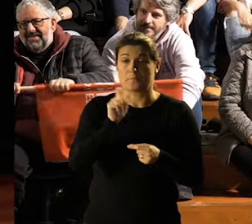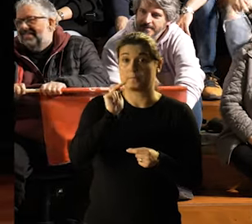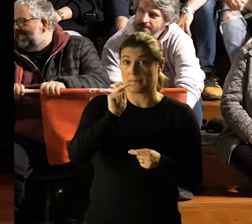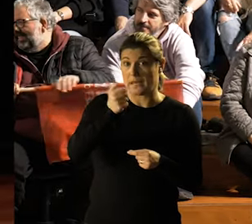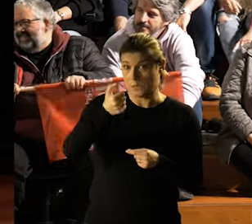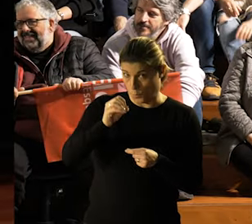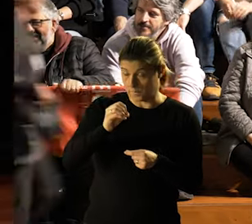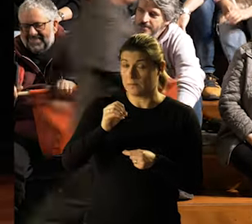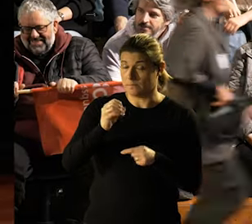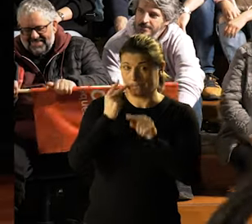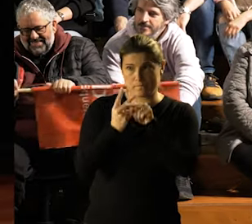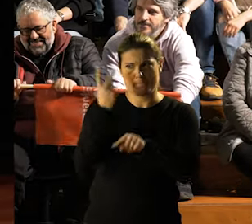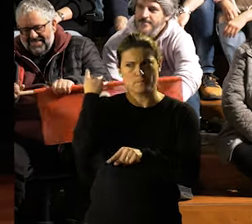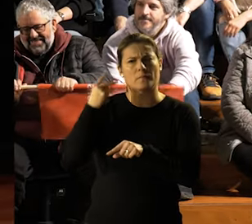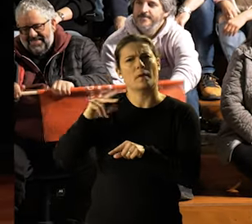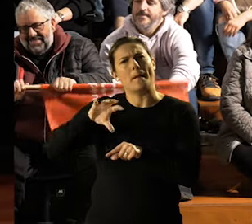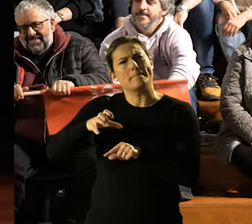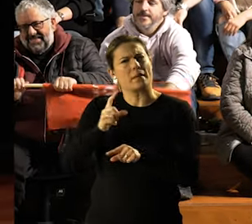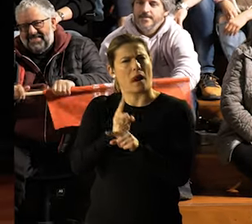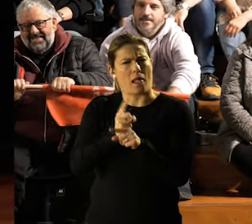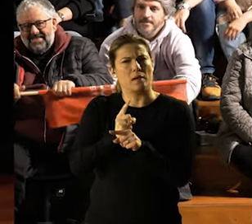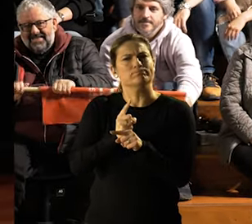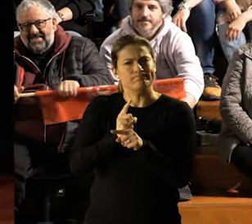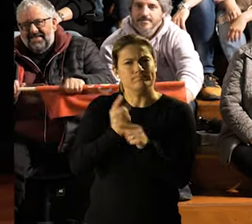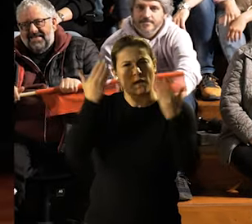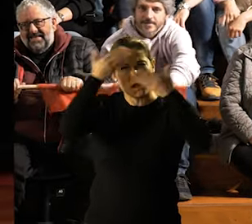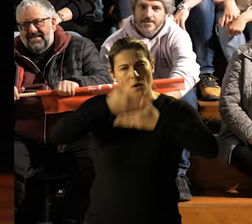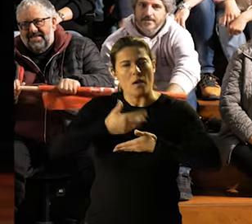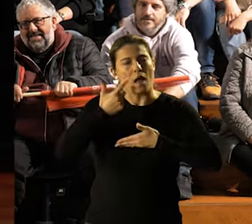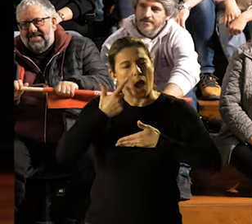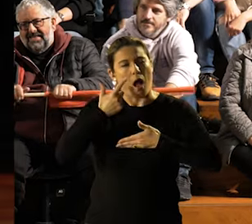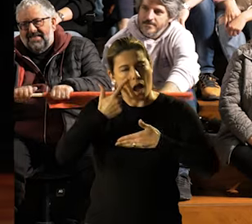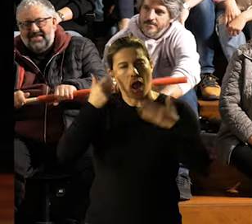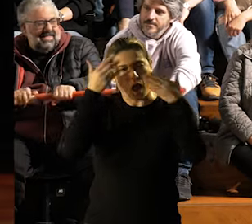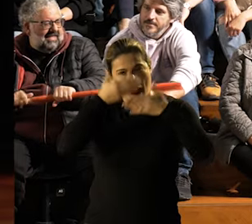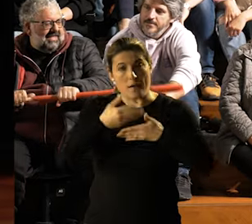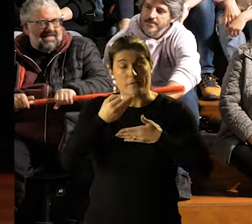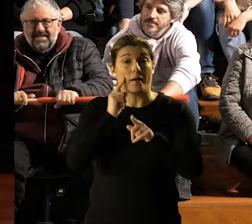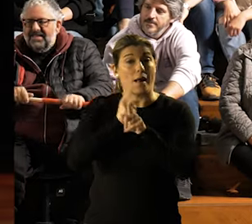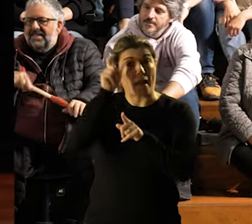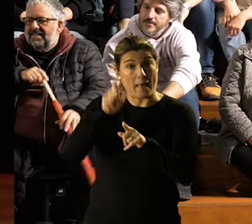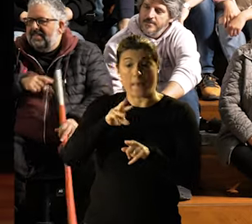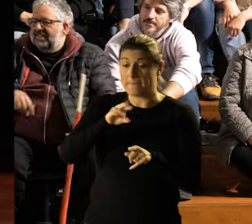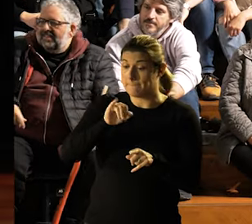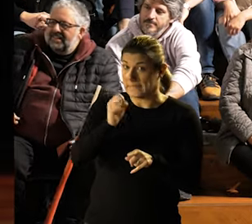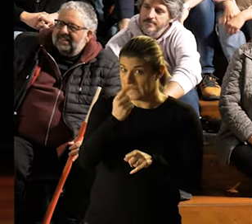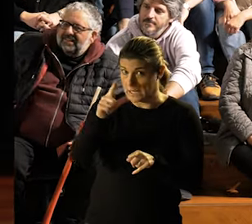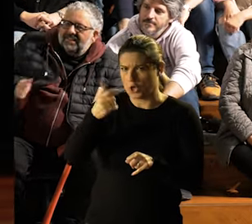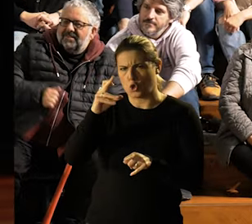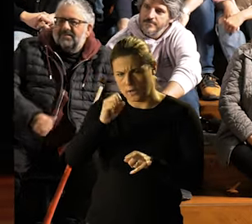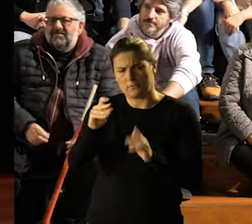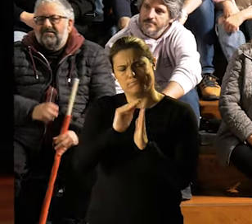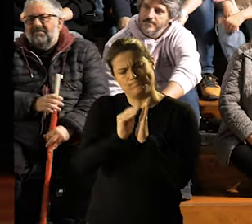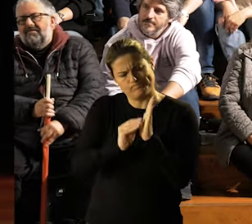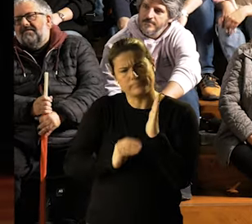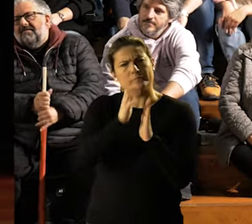anos o país estava ainda naquela longa noite mas já Miguel torga tinha escrito um conjunto